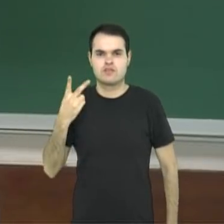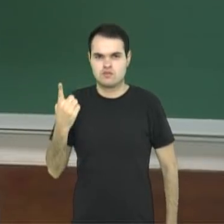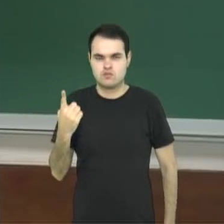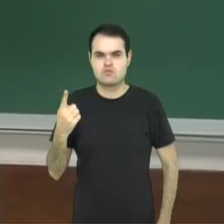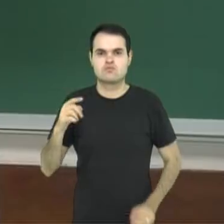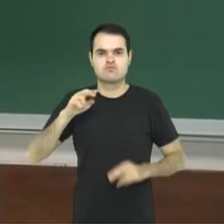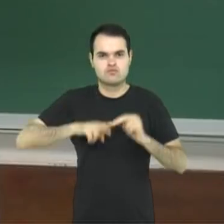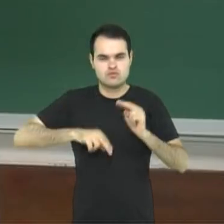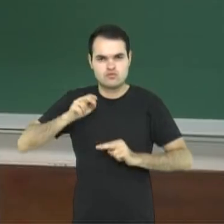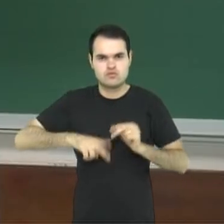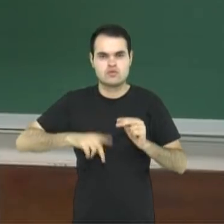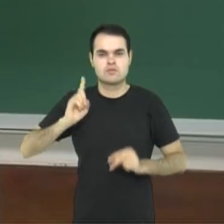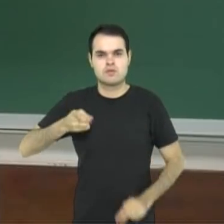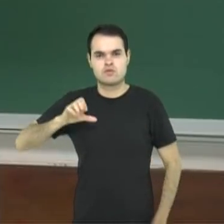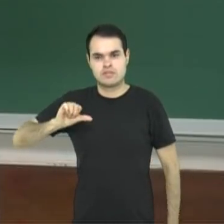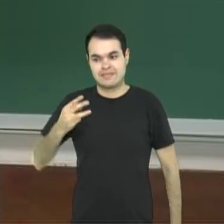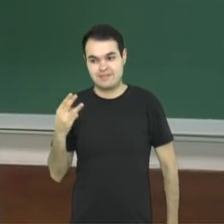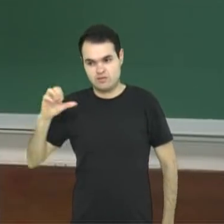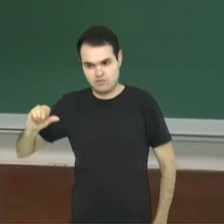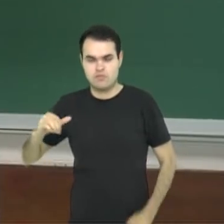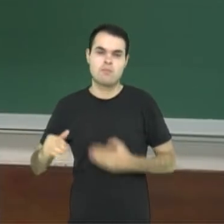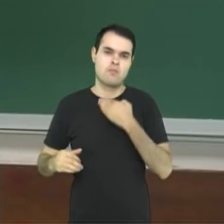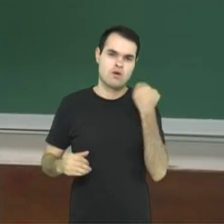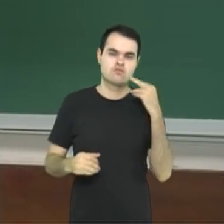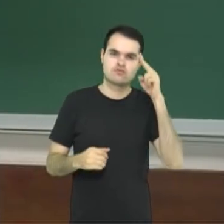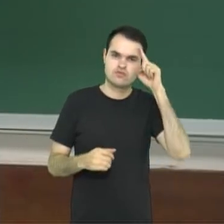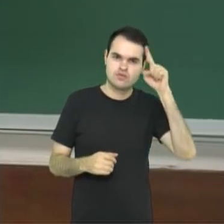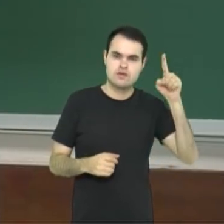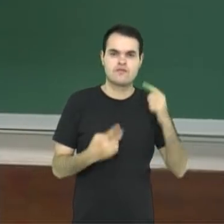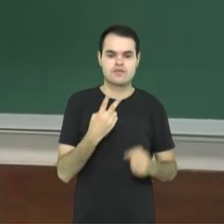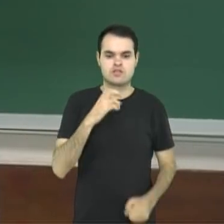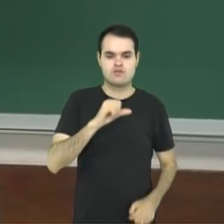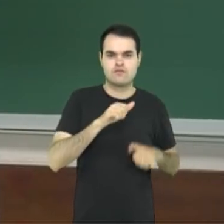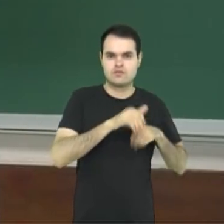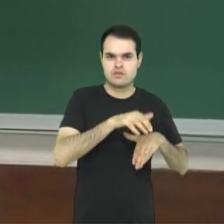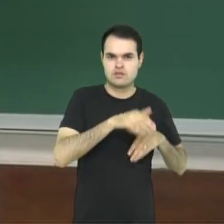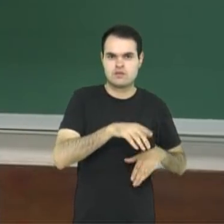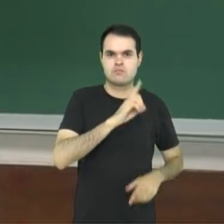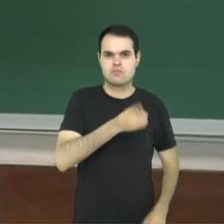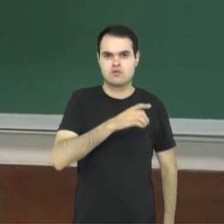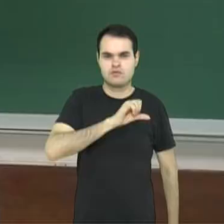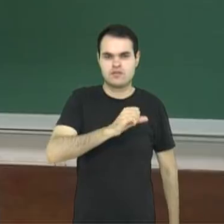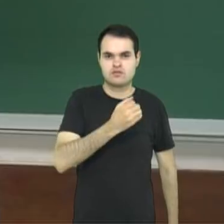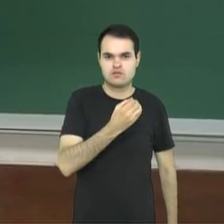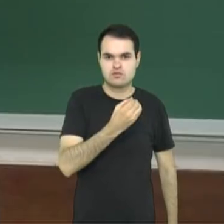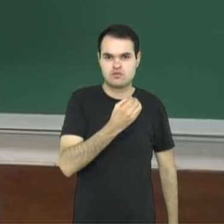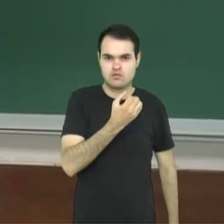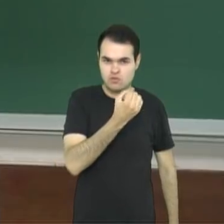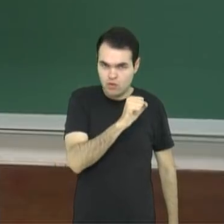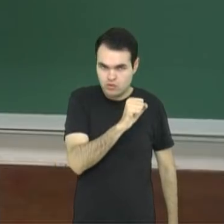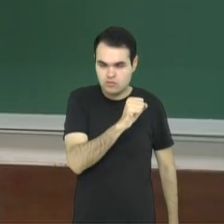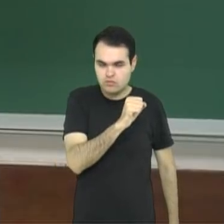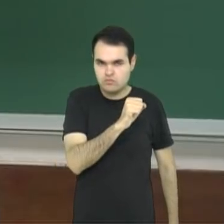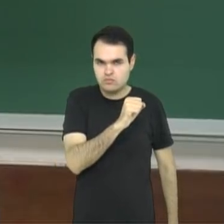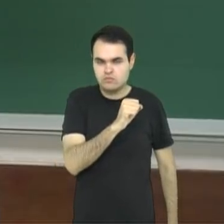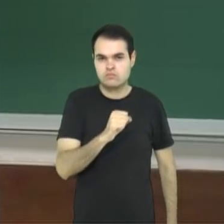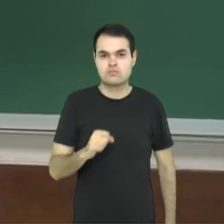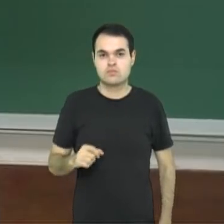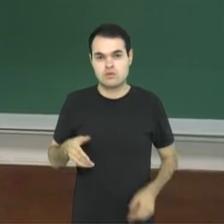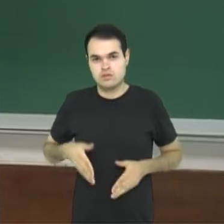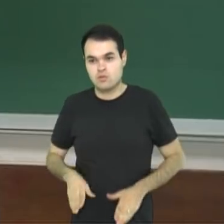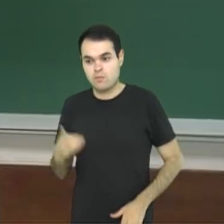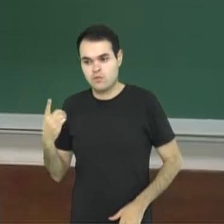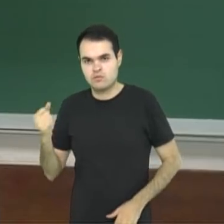junho de 1839 e faleceu no dia 29 de setembro de 1908. Vejam que nesse recorte que eu